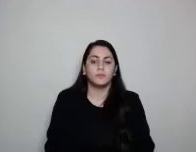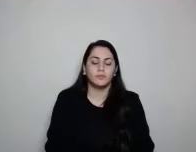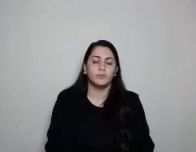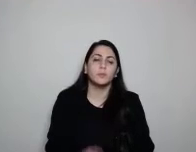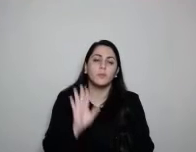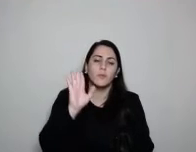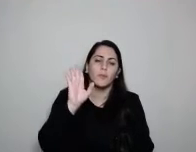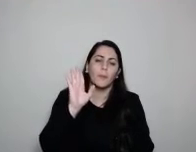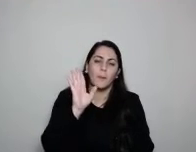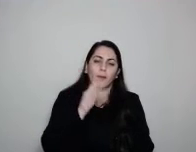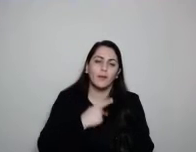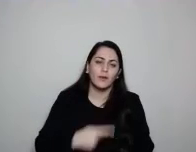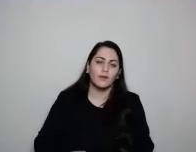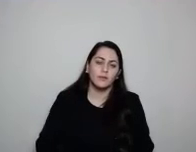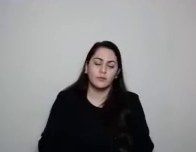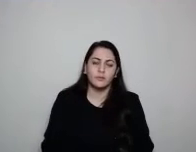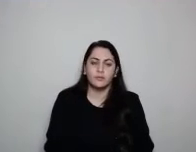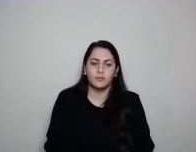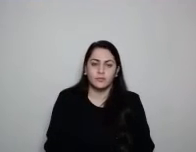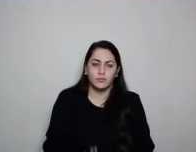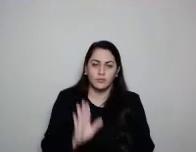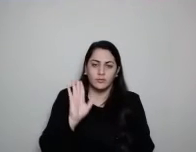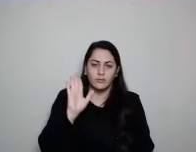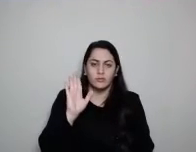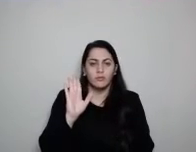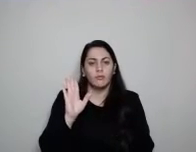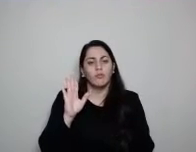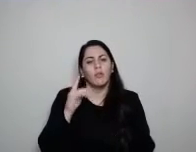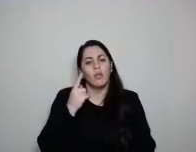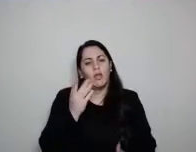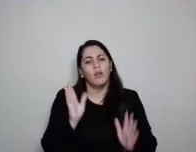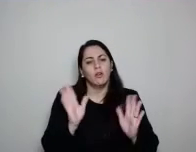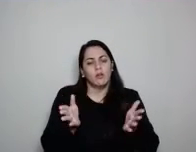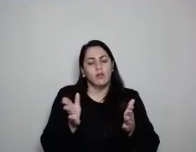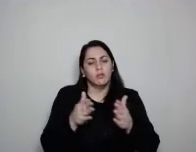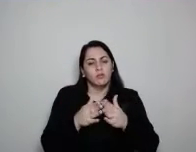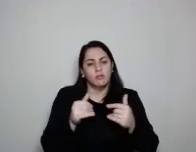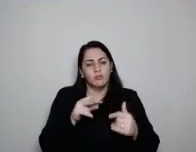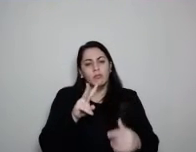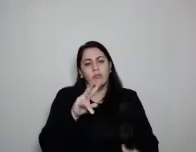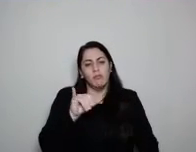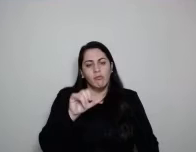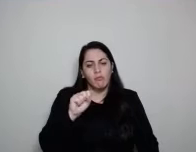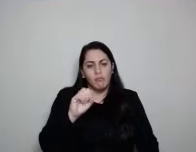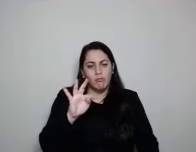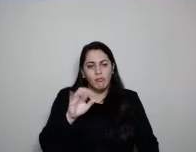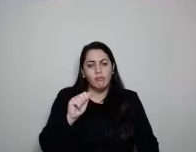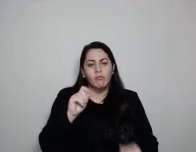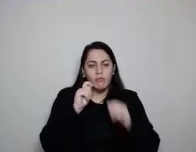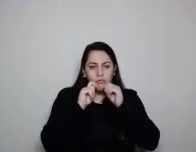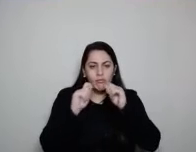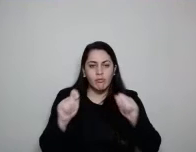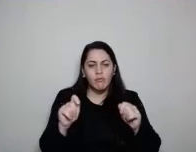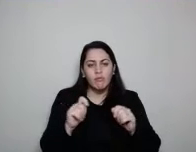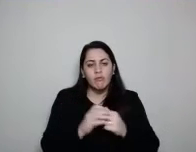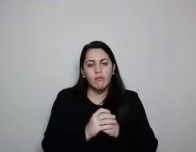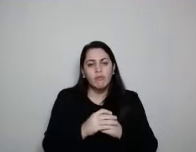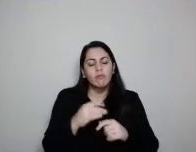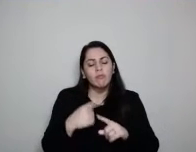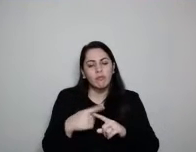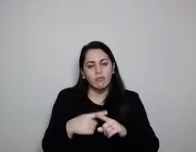ordem, eu havia encaminhado o pedido de vistas à assessoria, porque